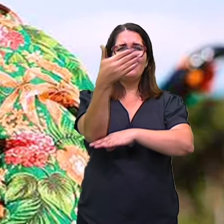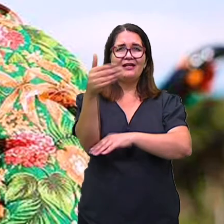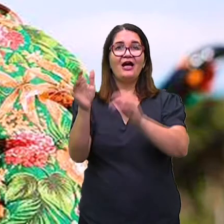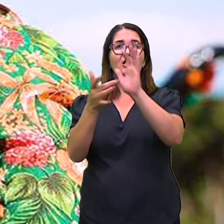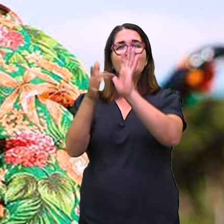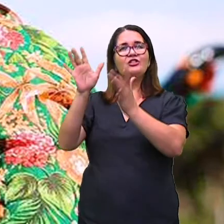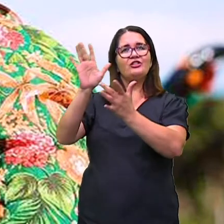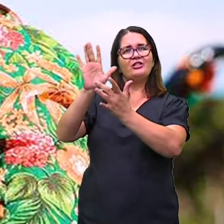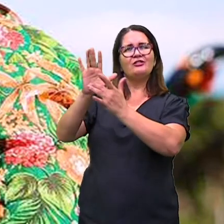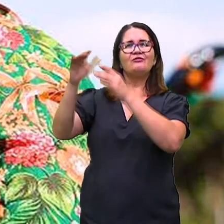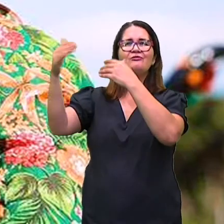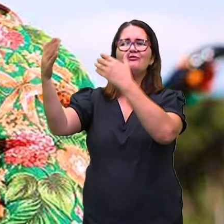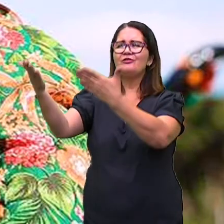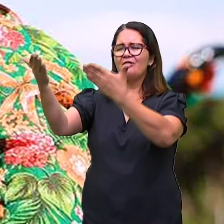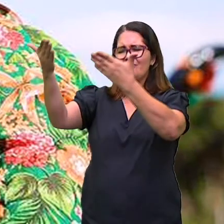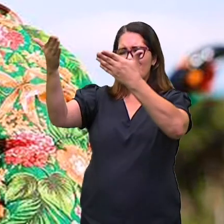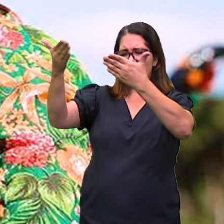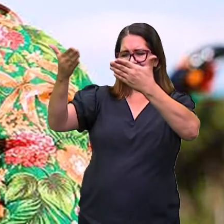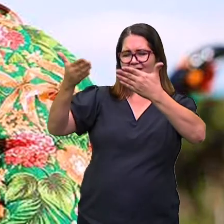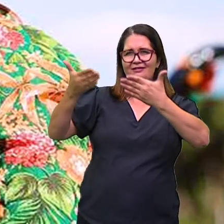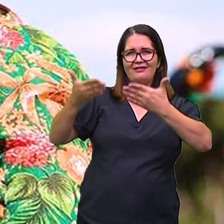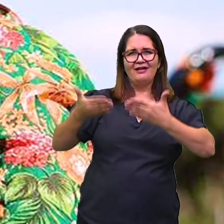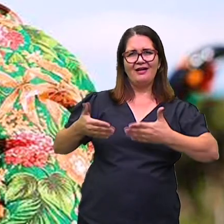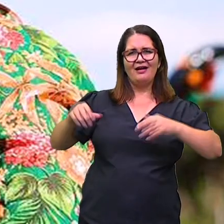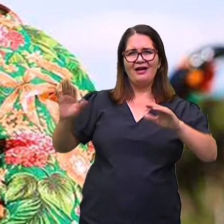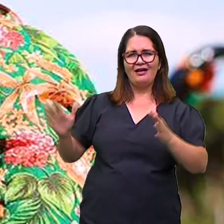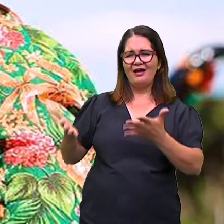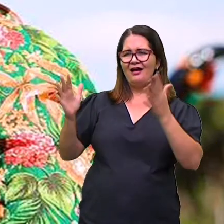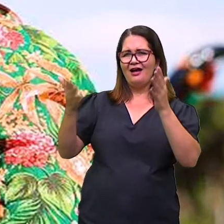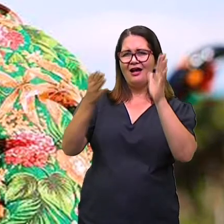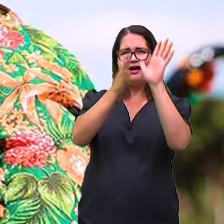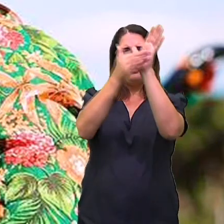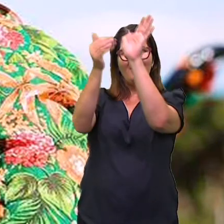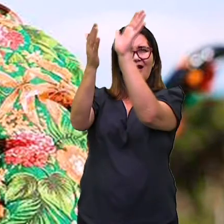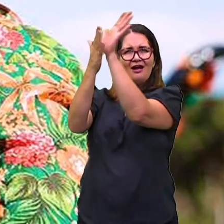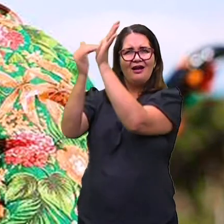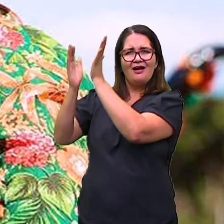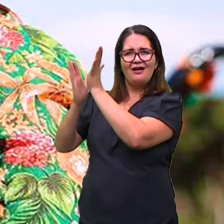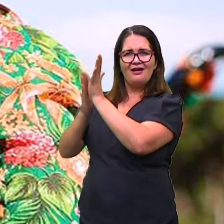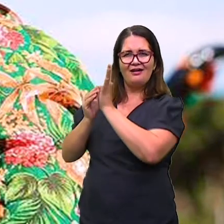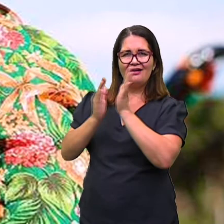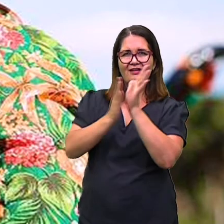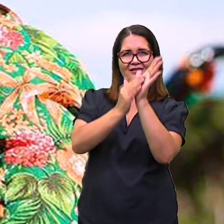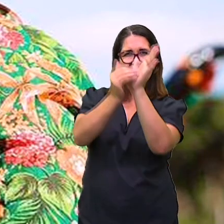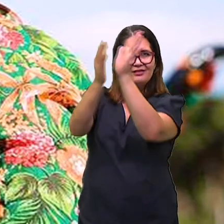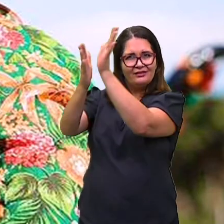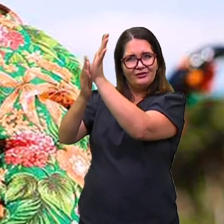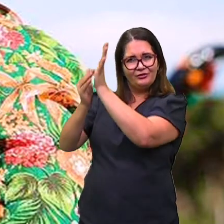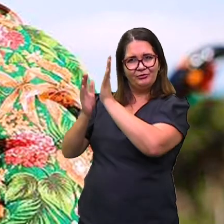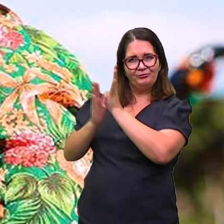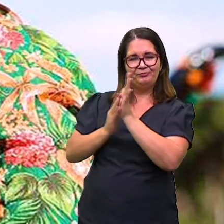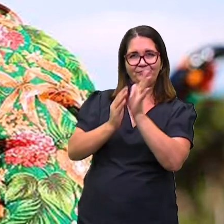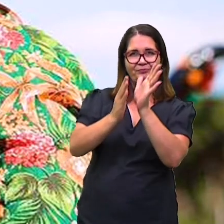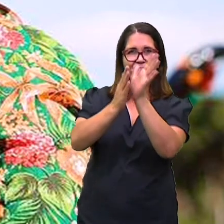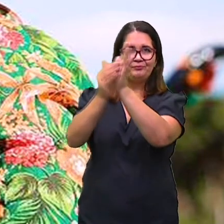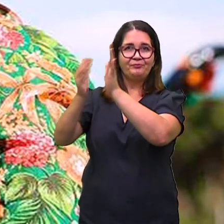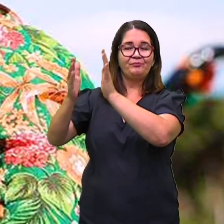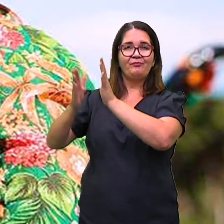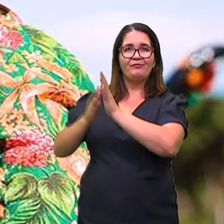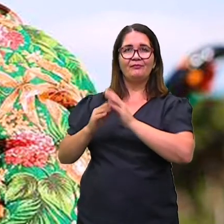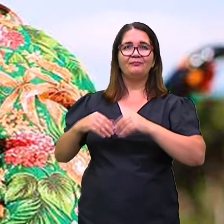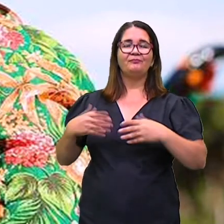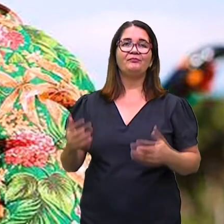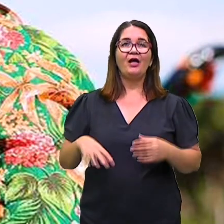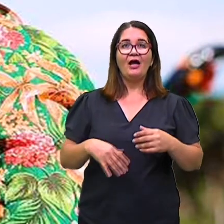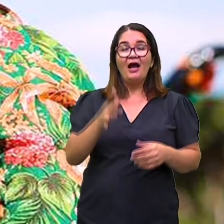ser bem-vinda, ser louvada, ai, ai, ai. Os devotos